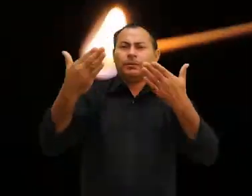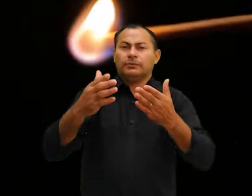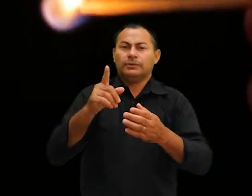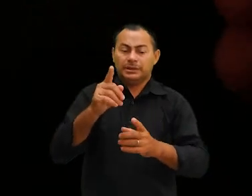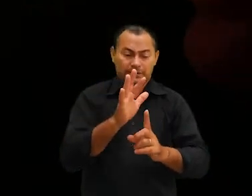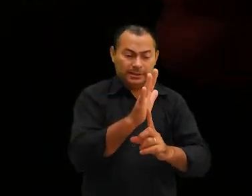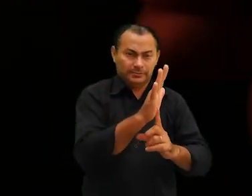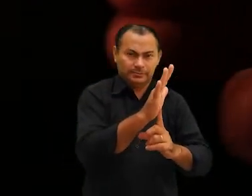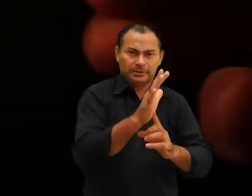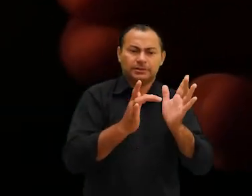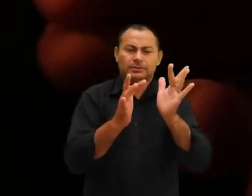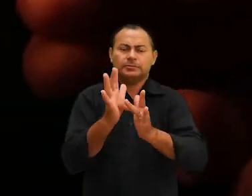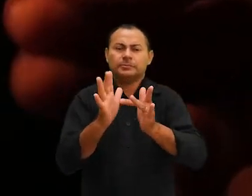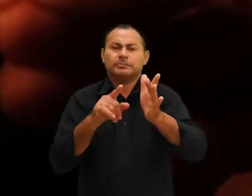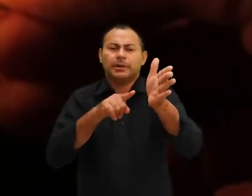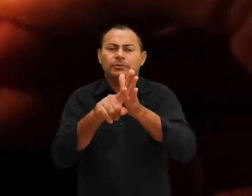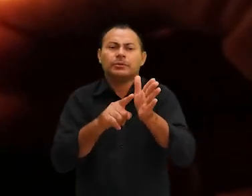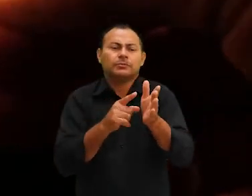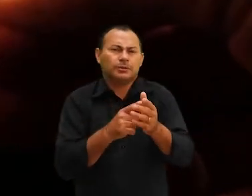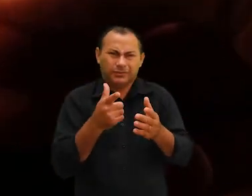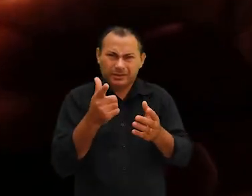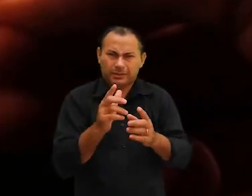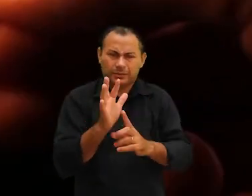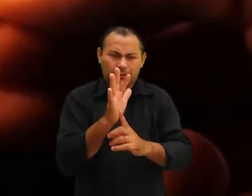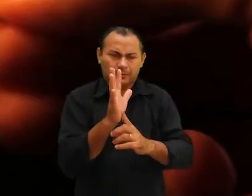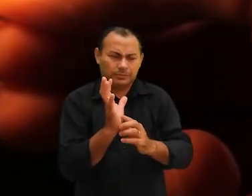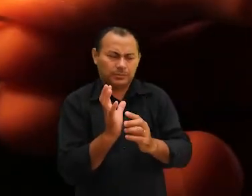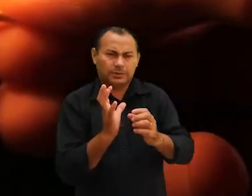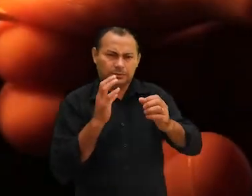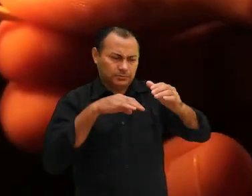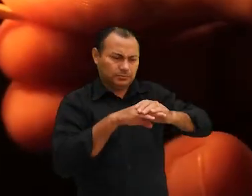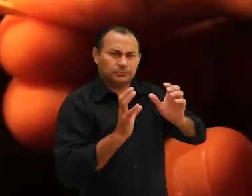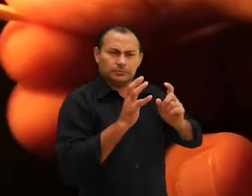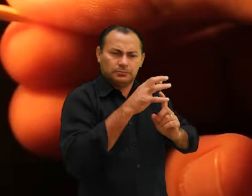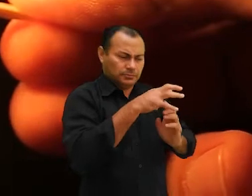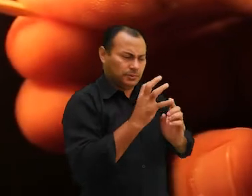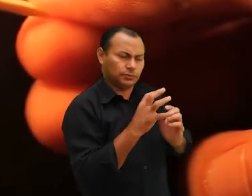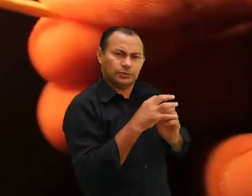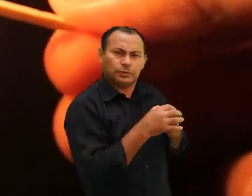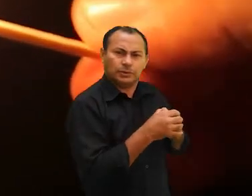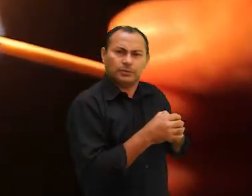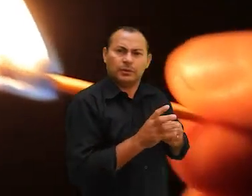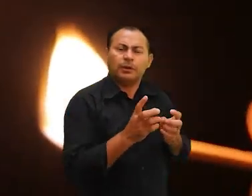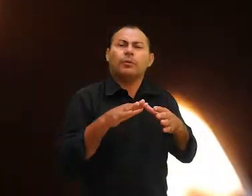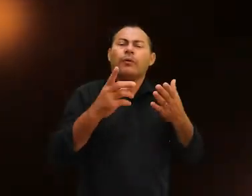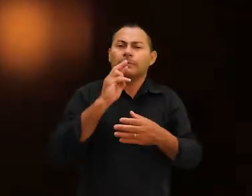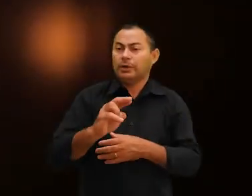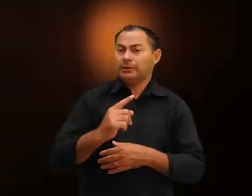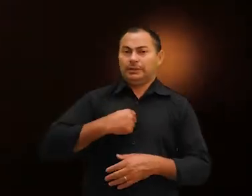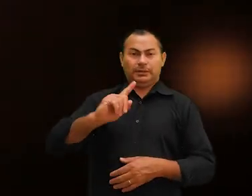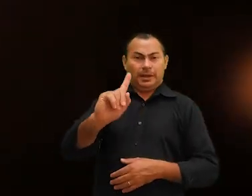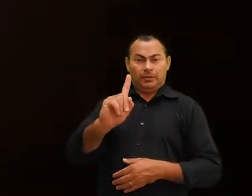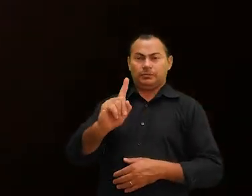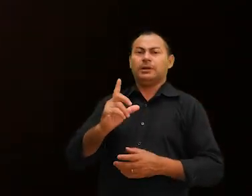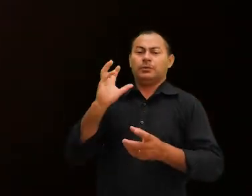e quando você acende uma vela Jesus perguntou com ironia por acaso você está colocando a debaixo de uma vasilha como a